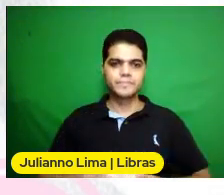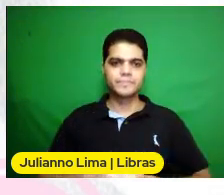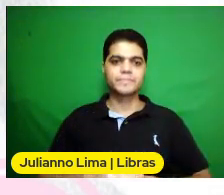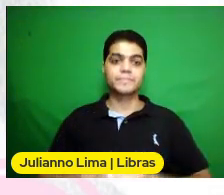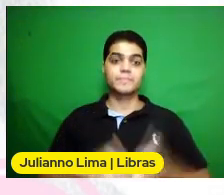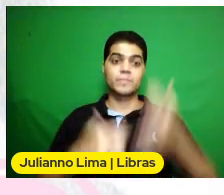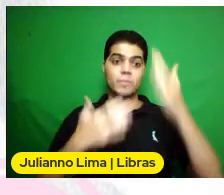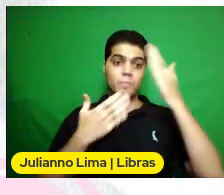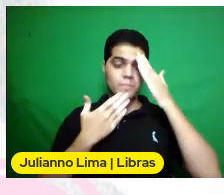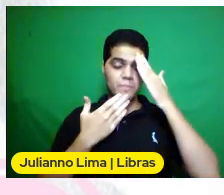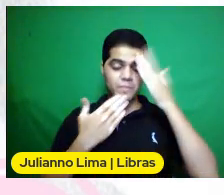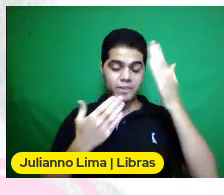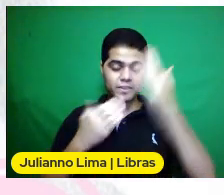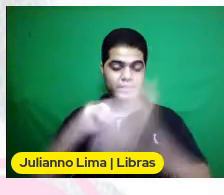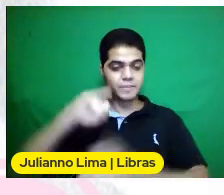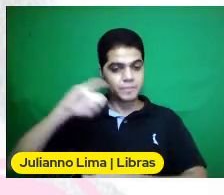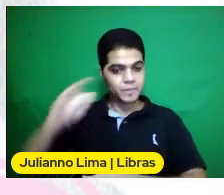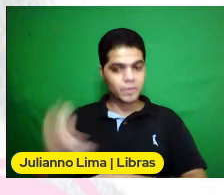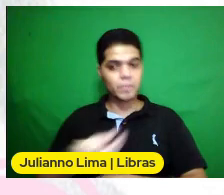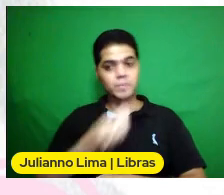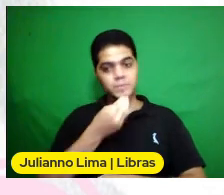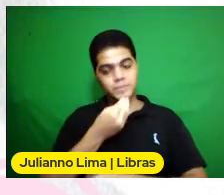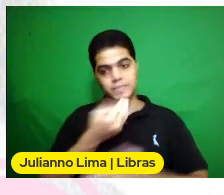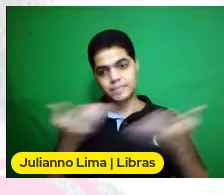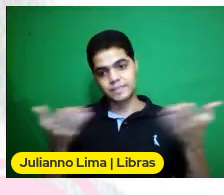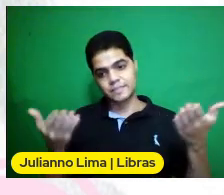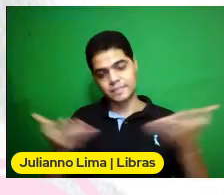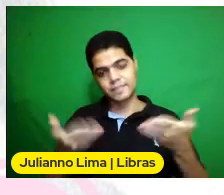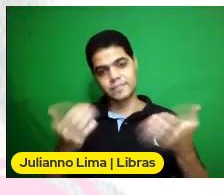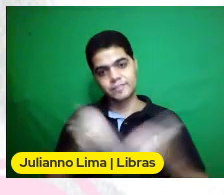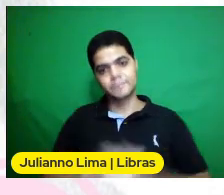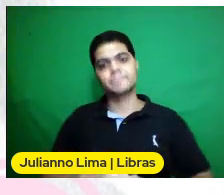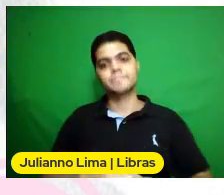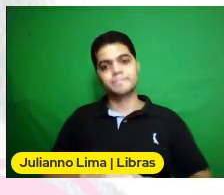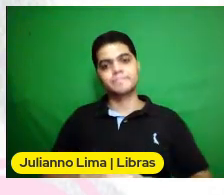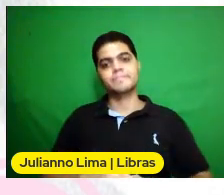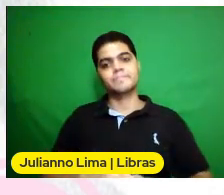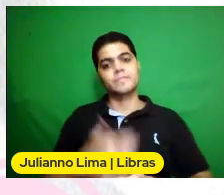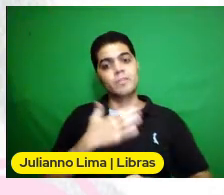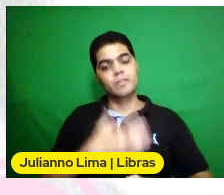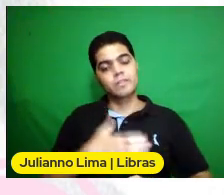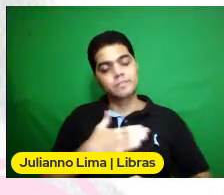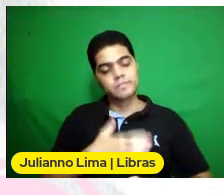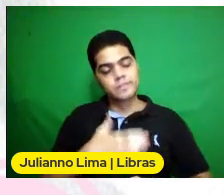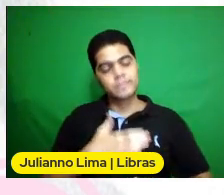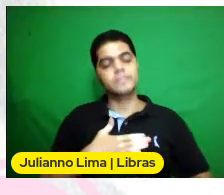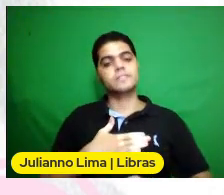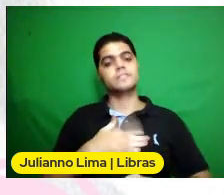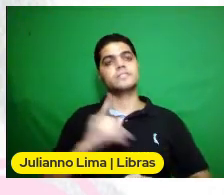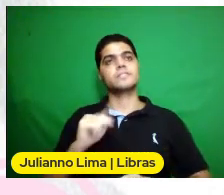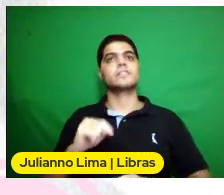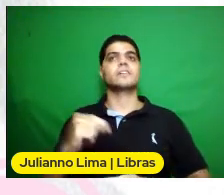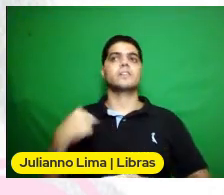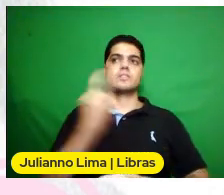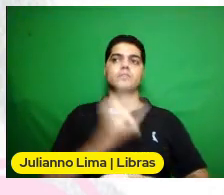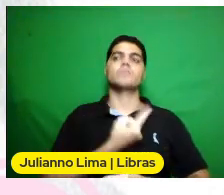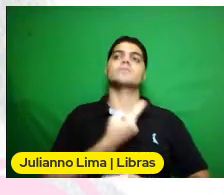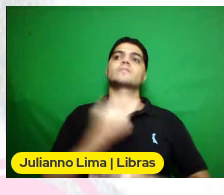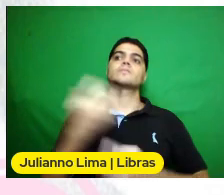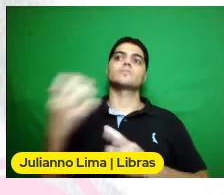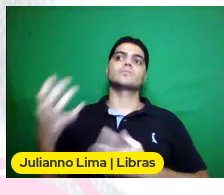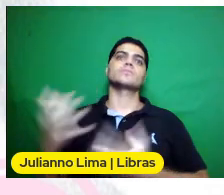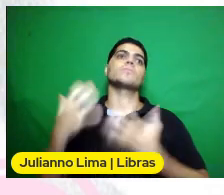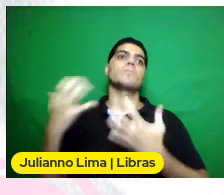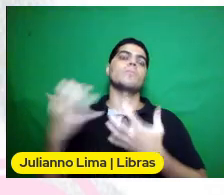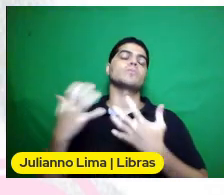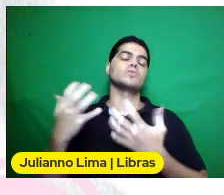Obrigado pela oportunidade, e assim. É sempre gratificante. Uma das coisas que nos motiva, né? Um dos pagamentos,